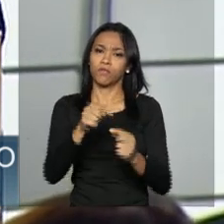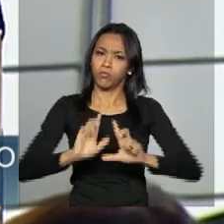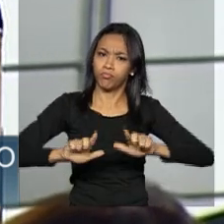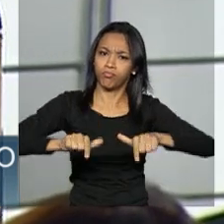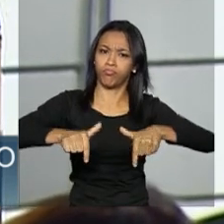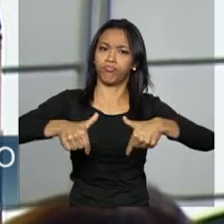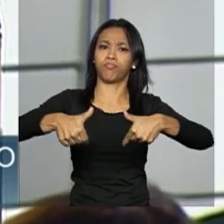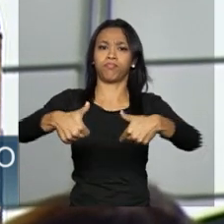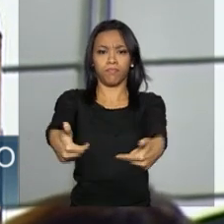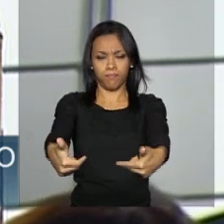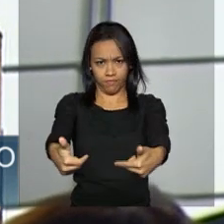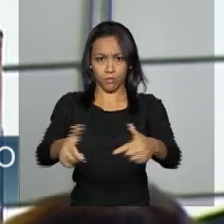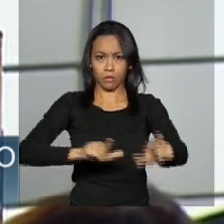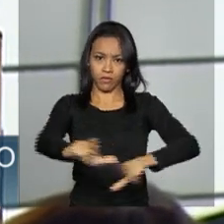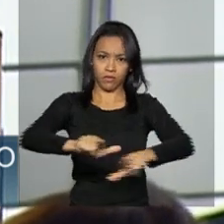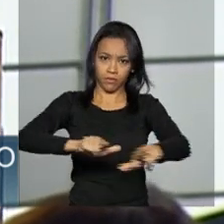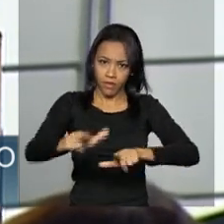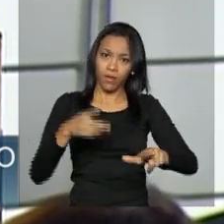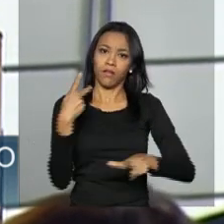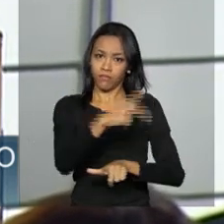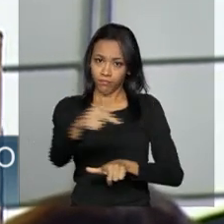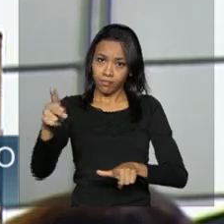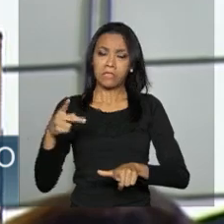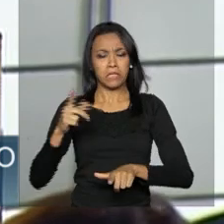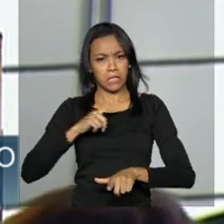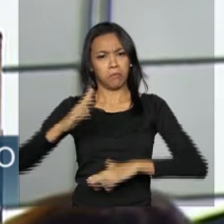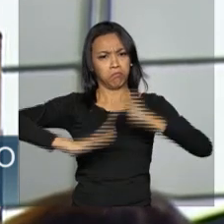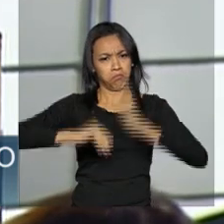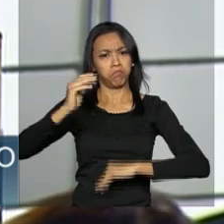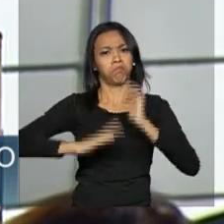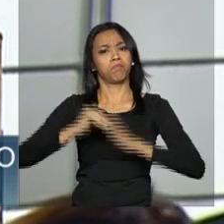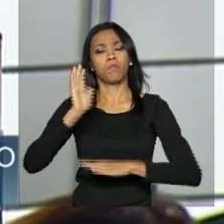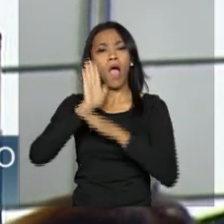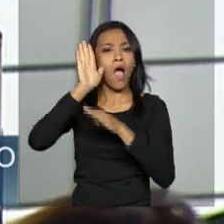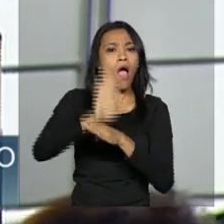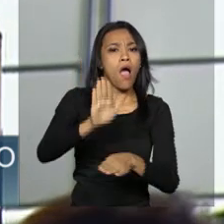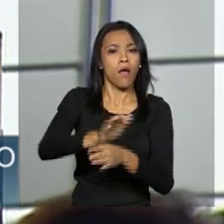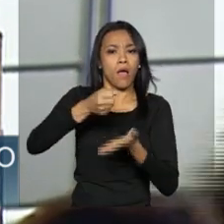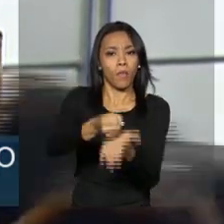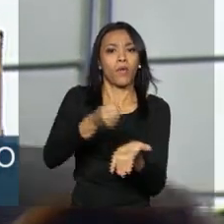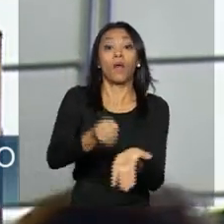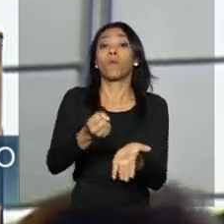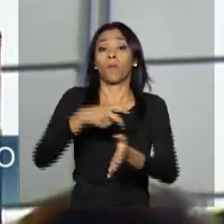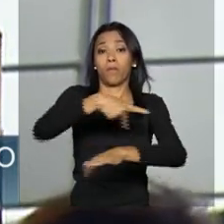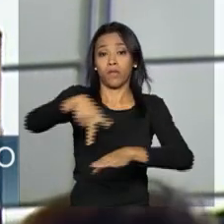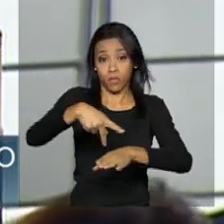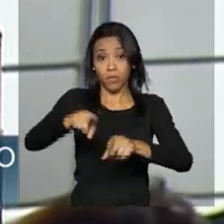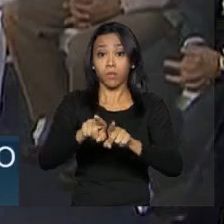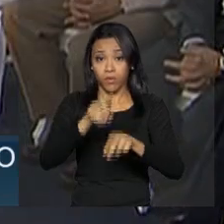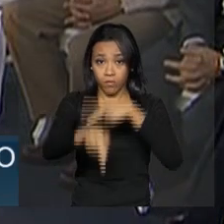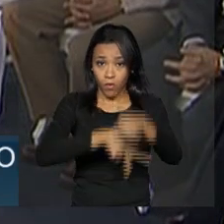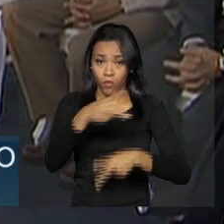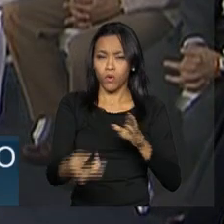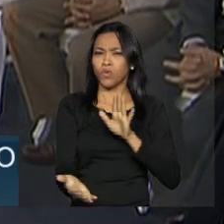operacional dessa força que atua com imenso profissionalismo em favor do Brasil e de nosso povo. Nos últimos